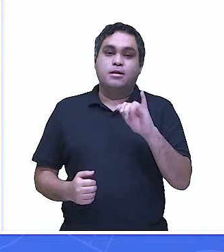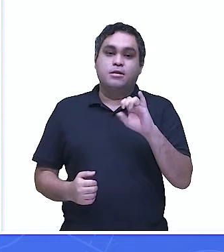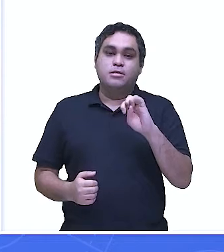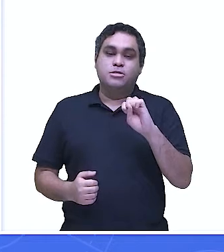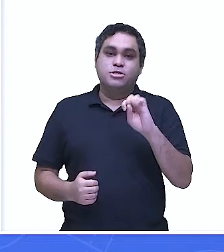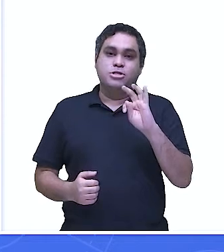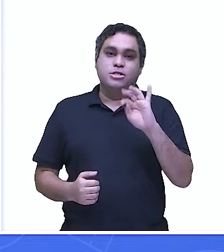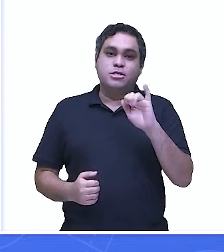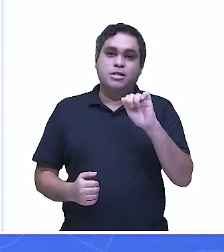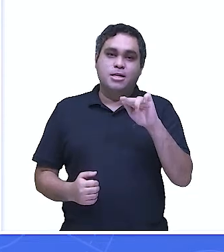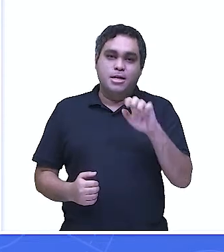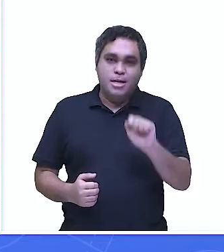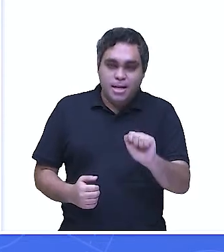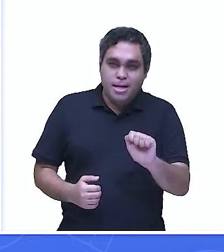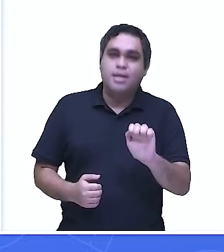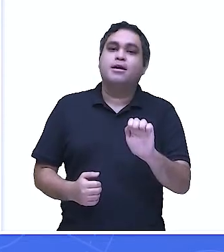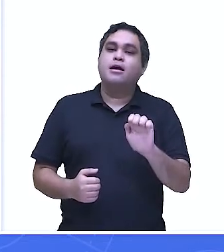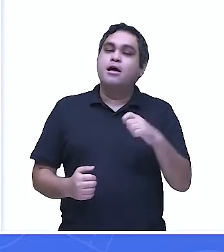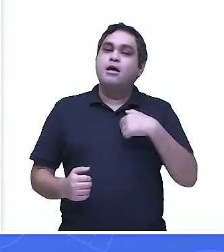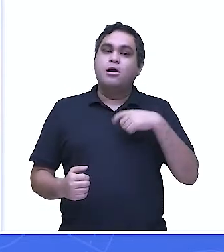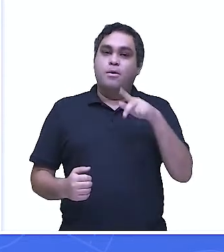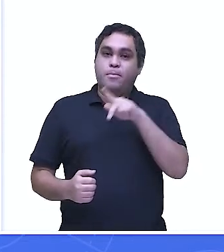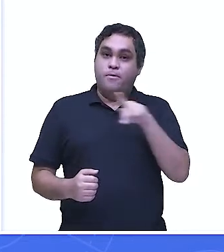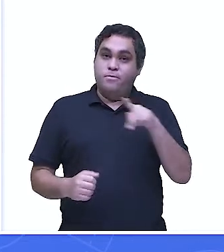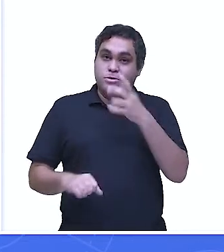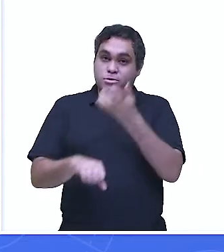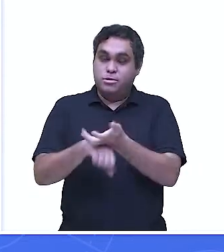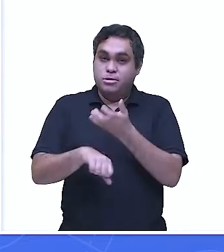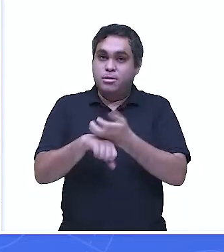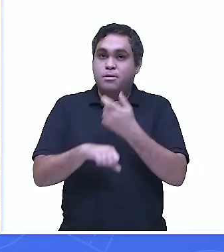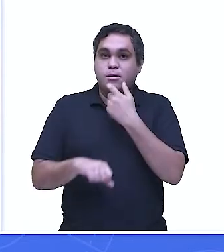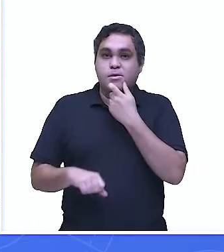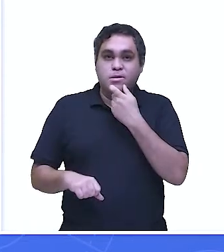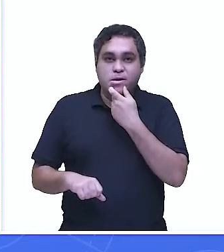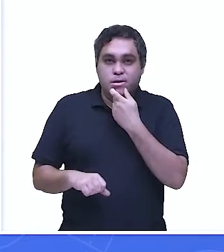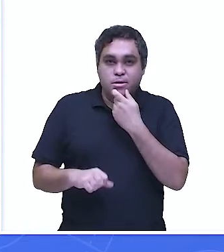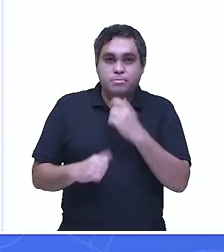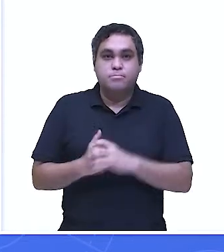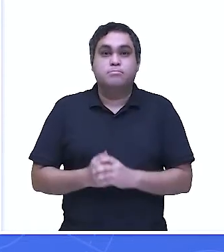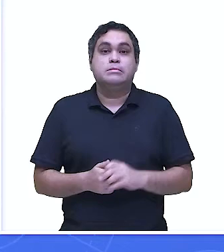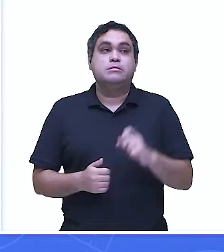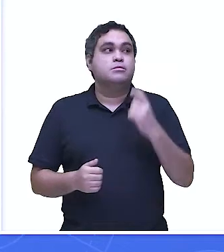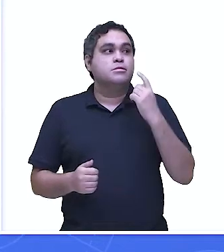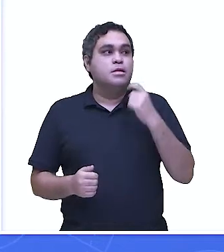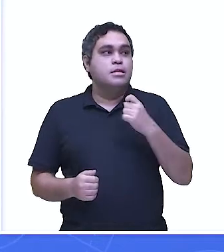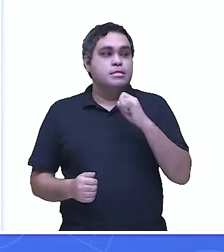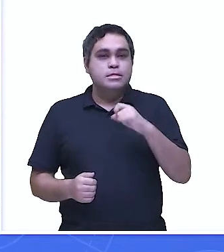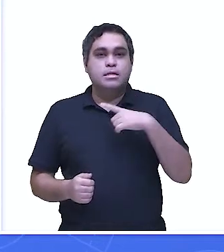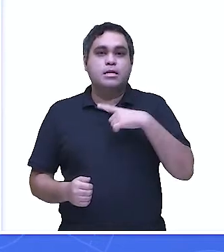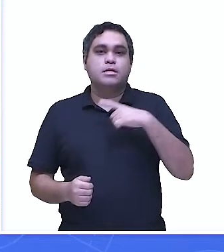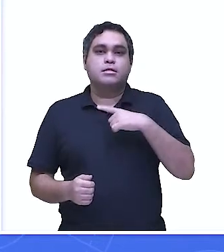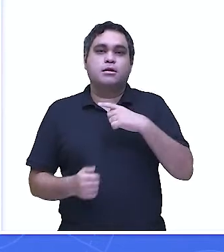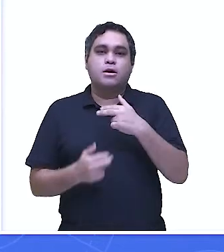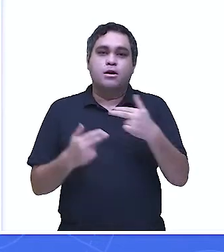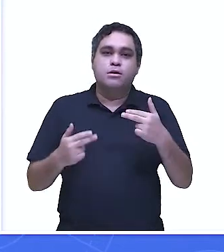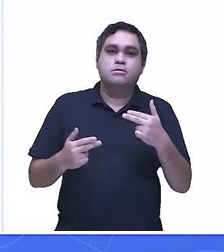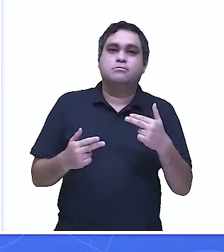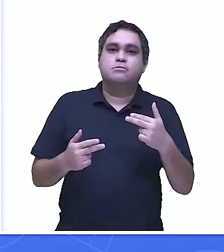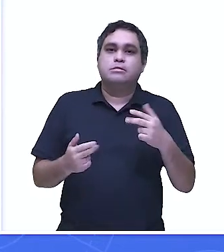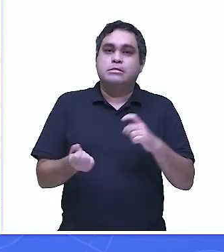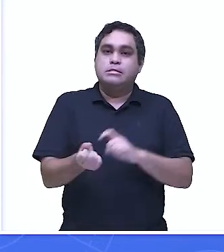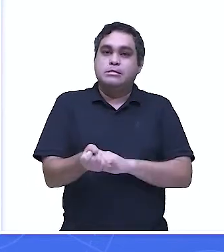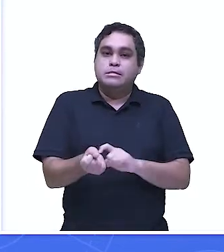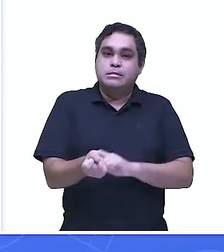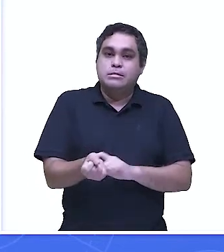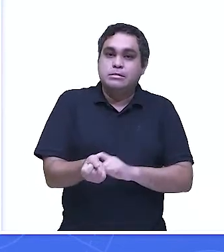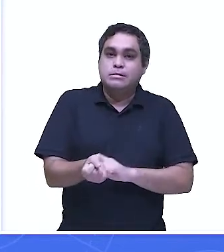sua descomplicadora de textos em inglês. Até porque se tem uma coisa que causa calafrios, medo,